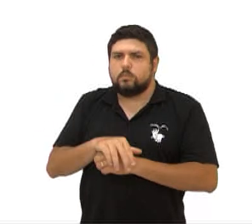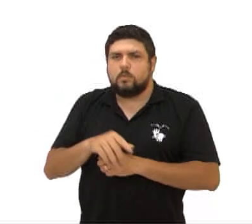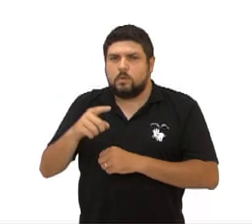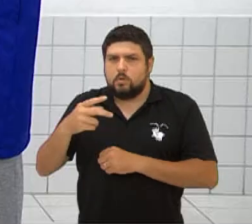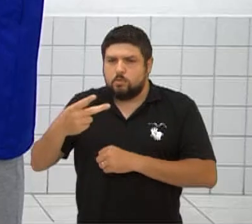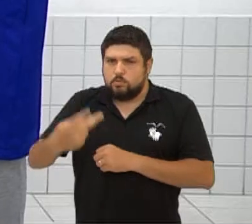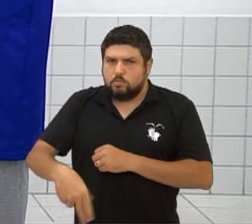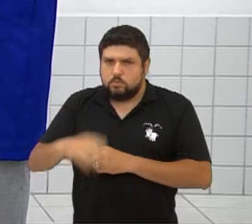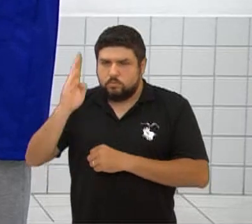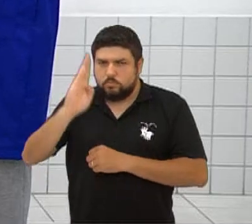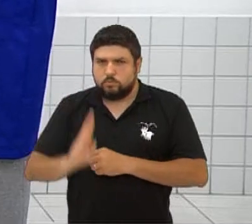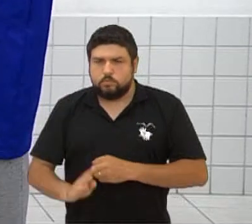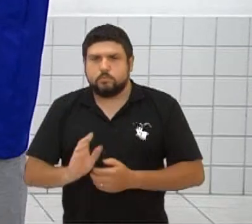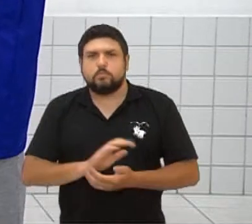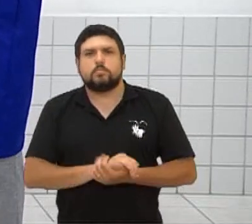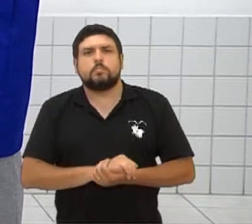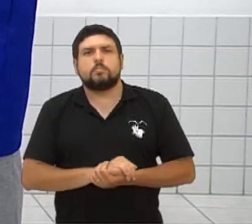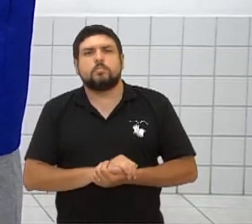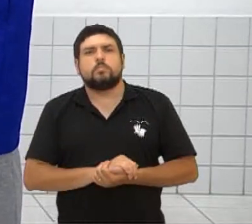Brasil.